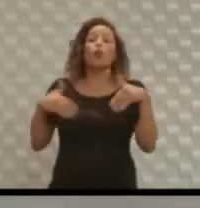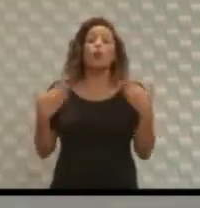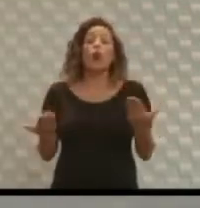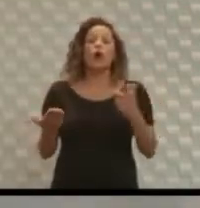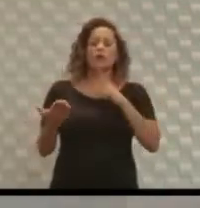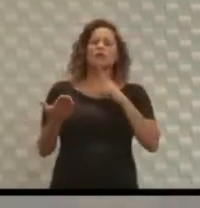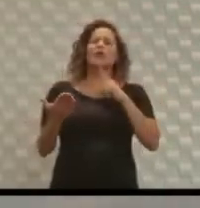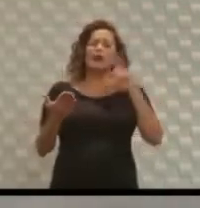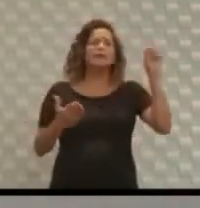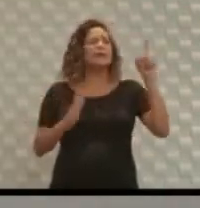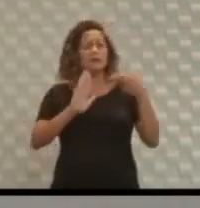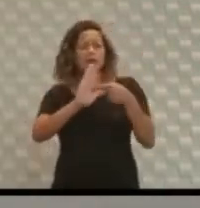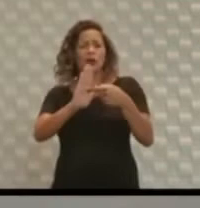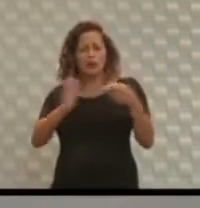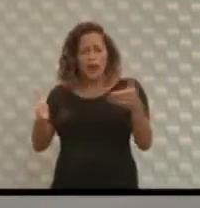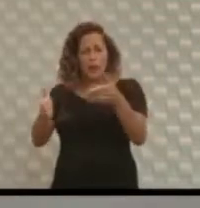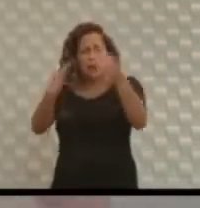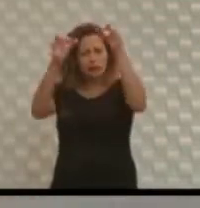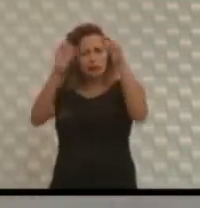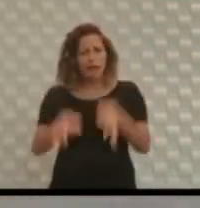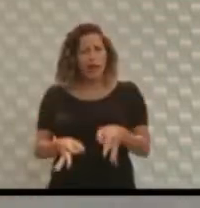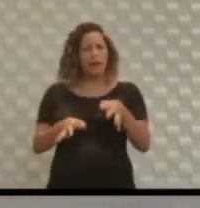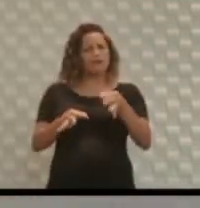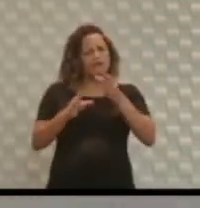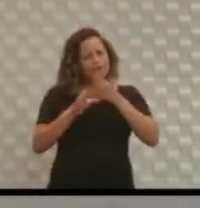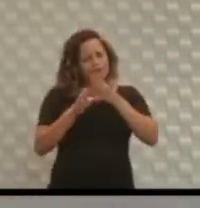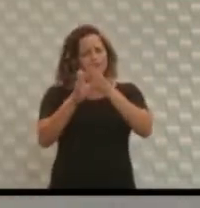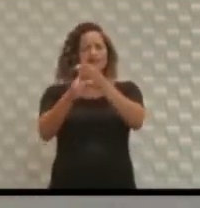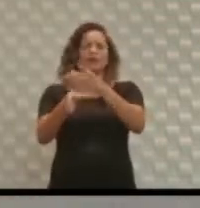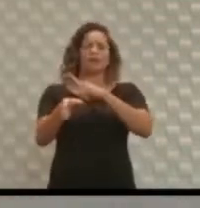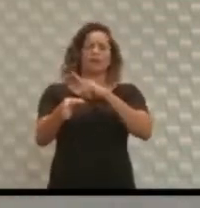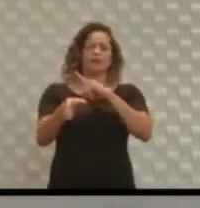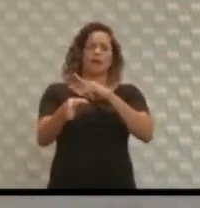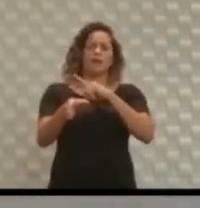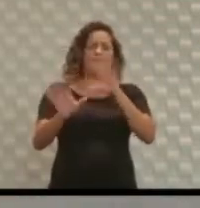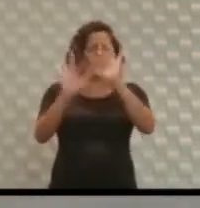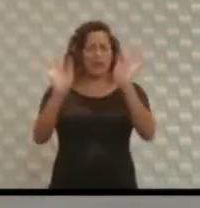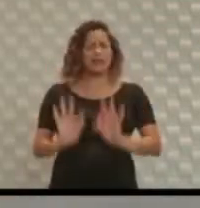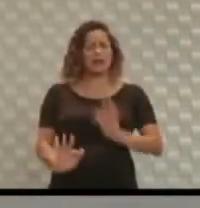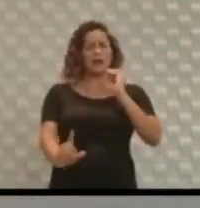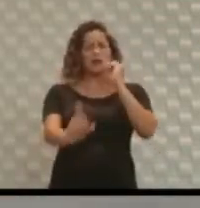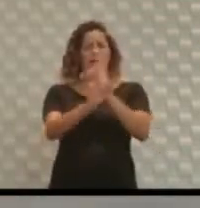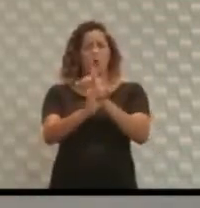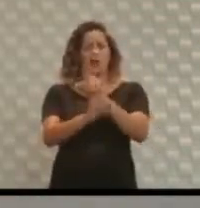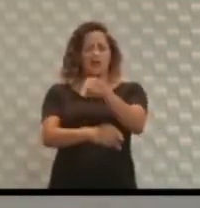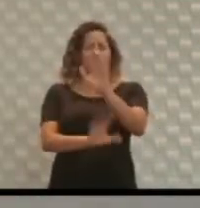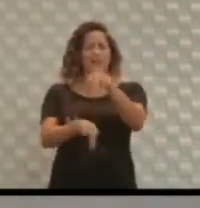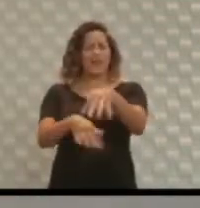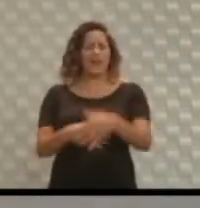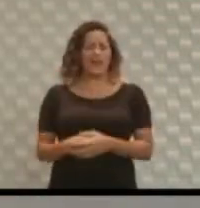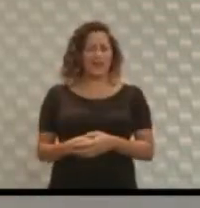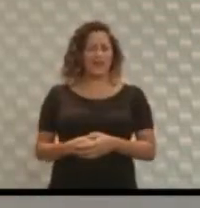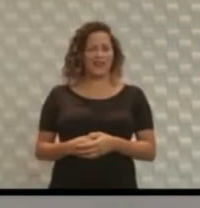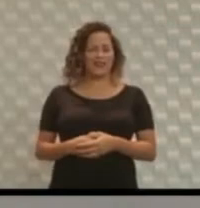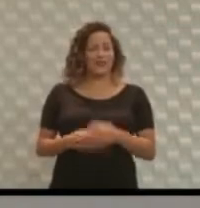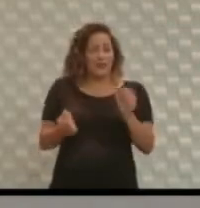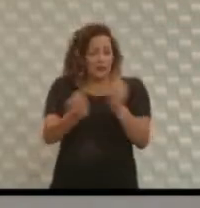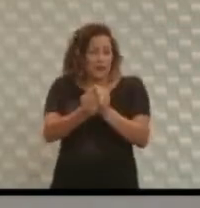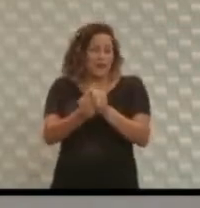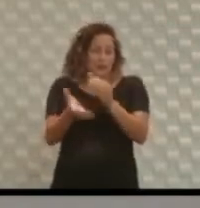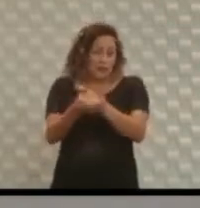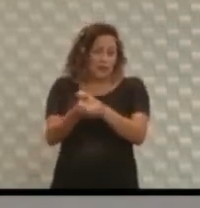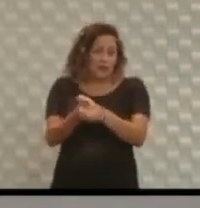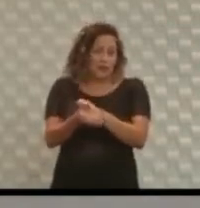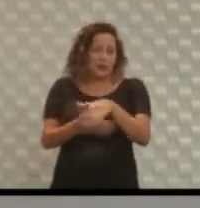dar um caminho seguro e certo para você ser feliz com o seu cônjuge. Amém? Então, leia sobre o assunto, está com